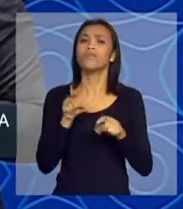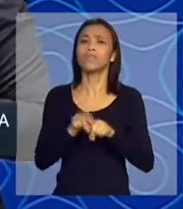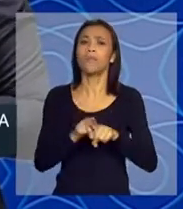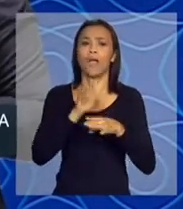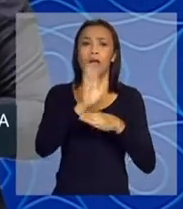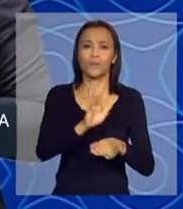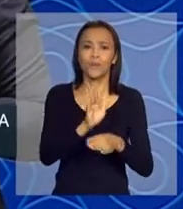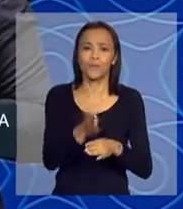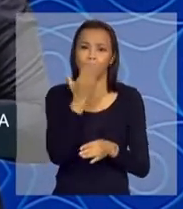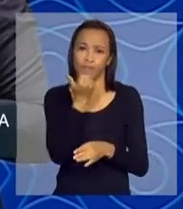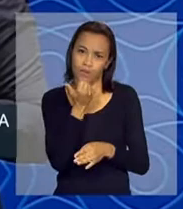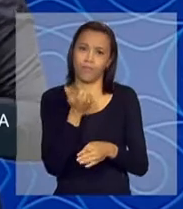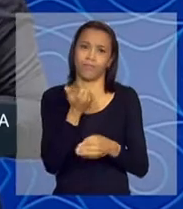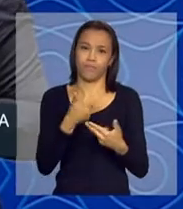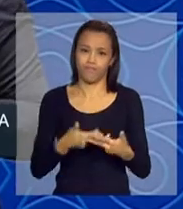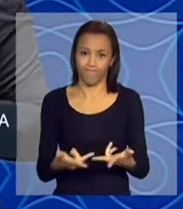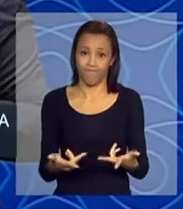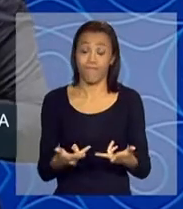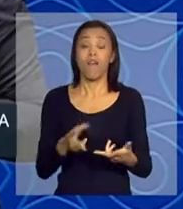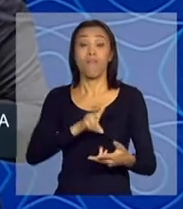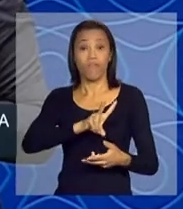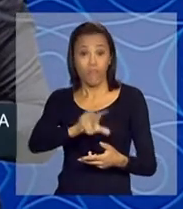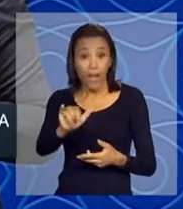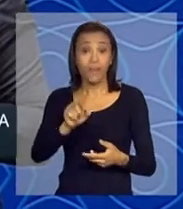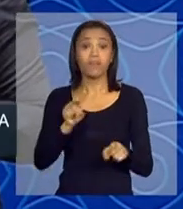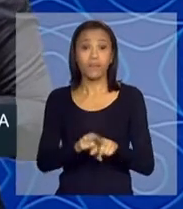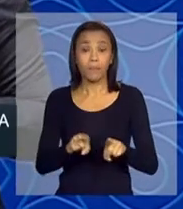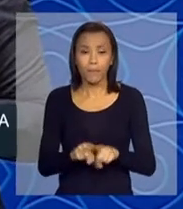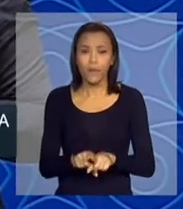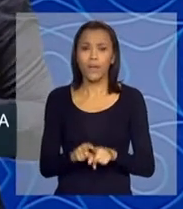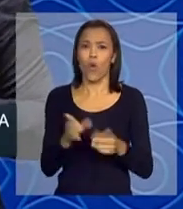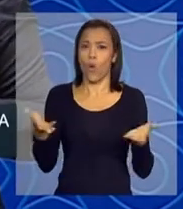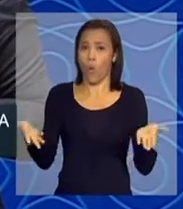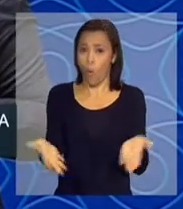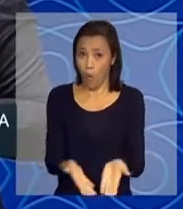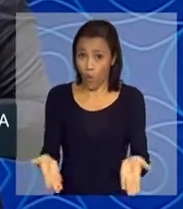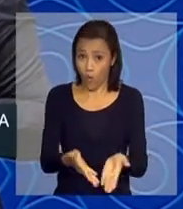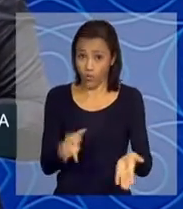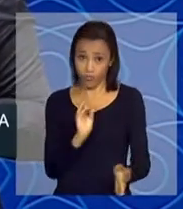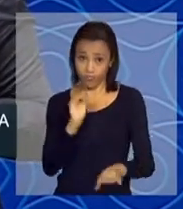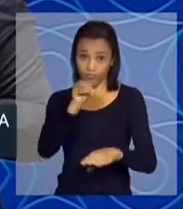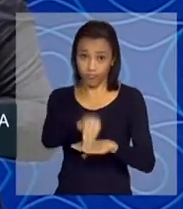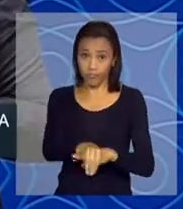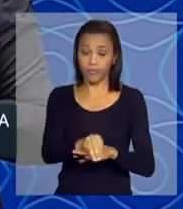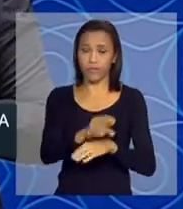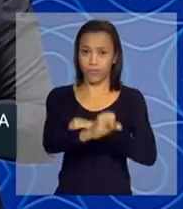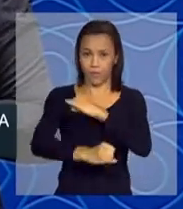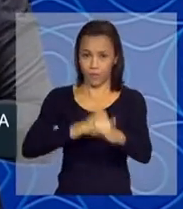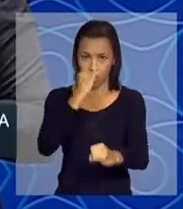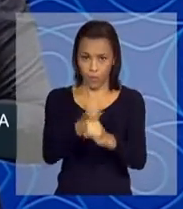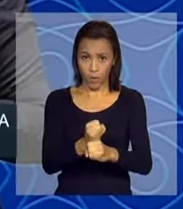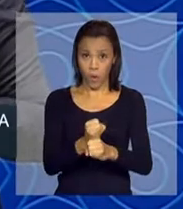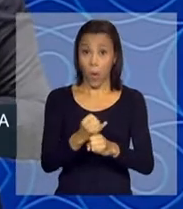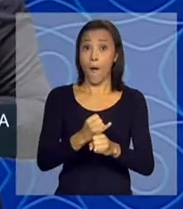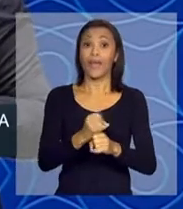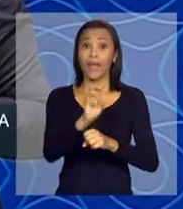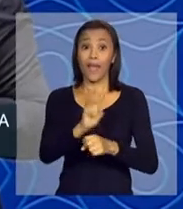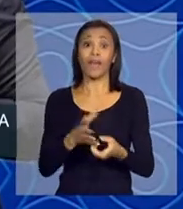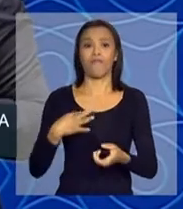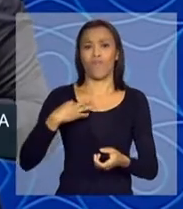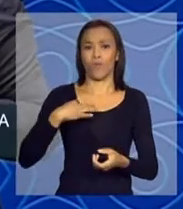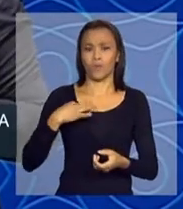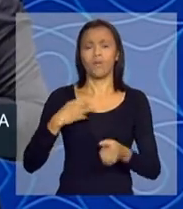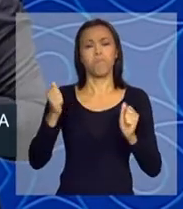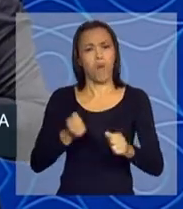também auxílio-alimentação vai entrar no ar também hoje o site do portal do voluntário o que